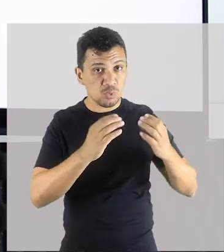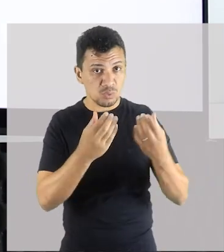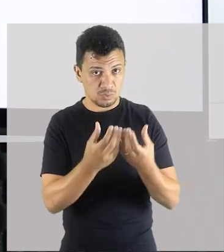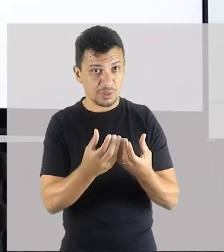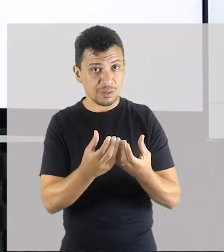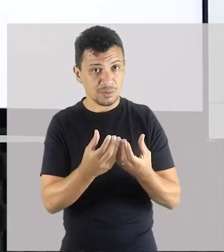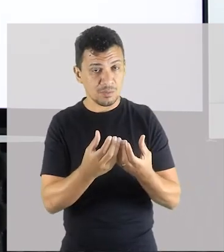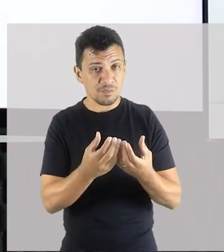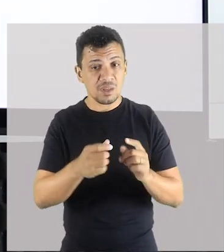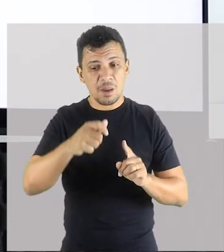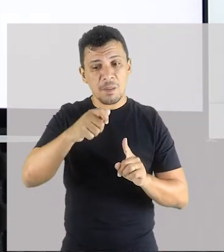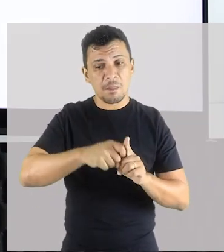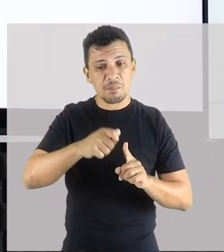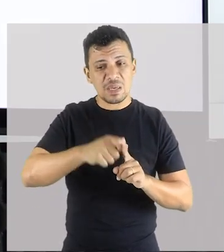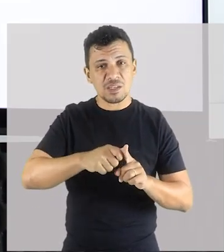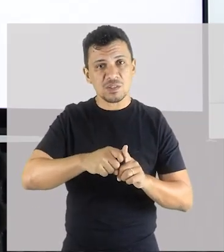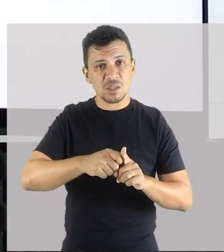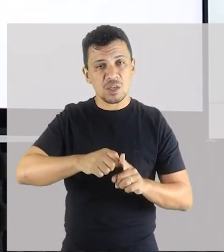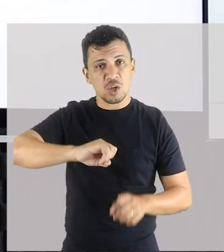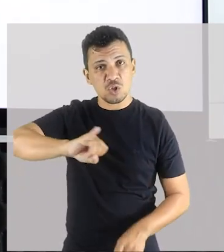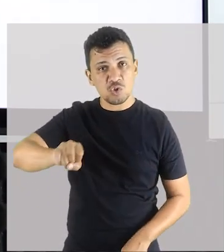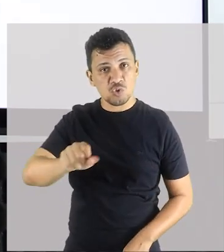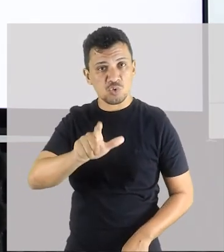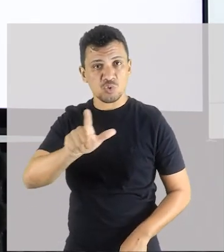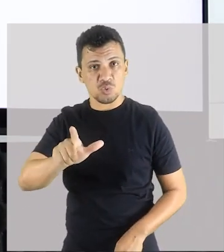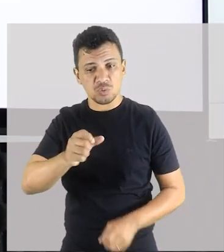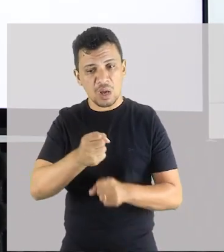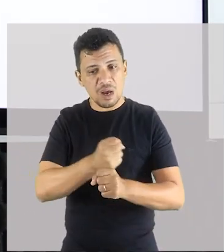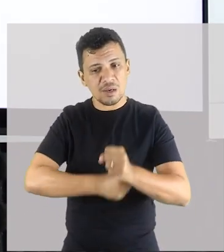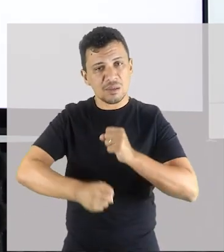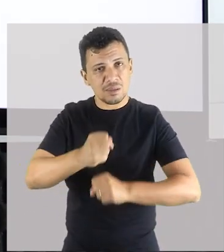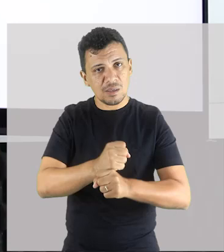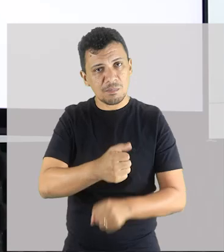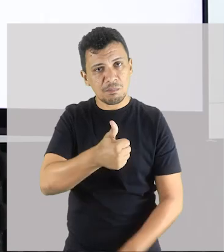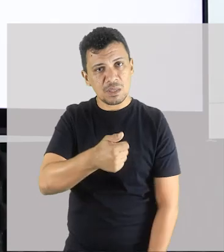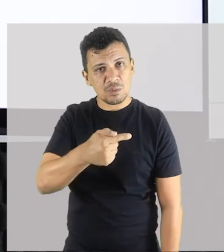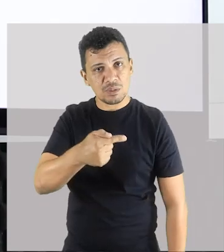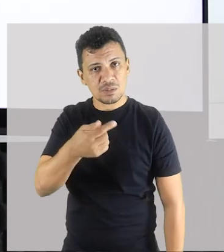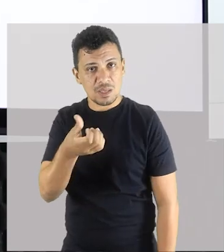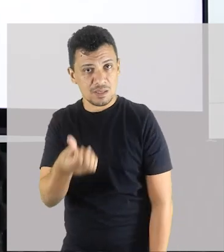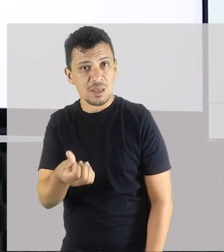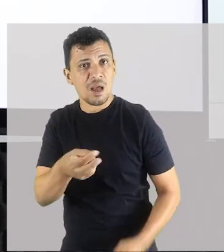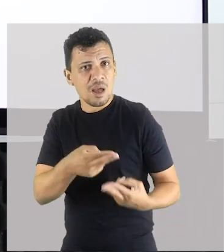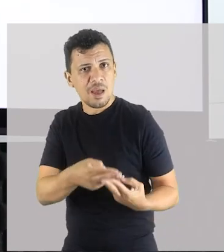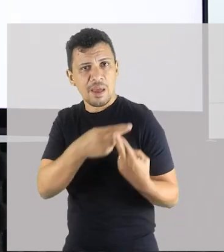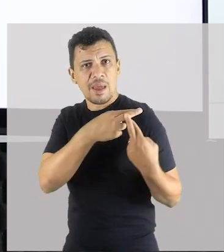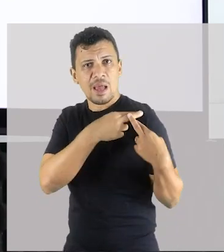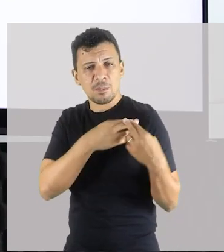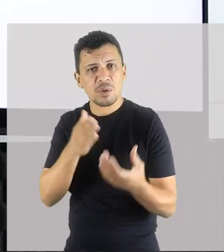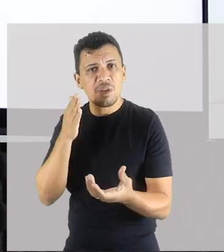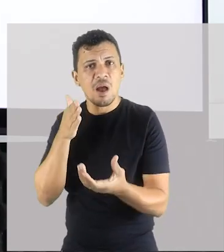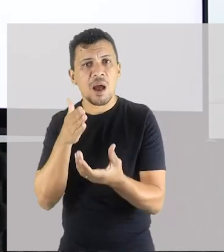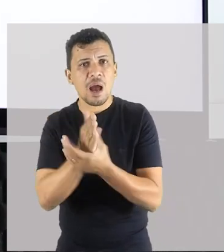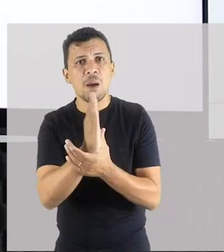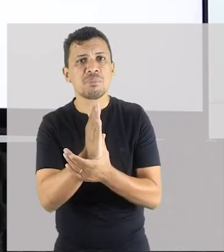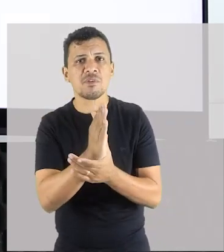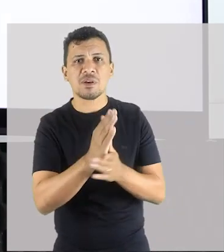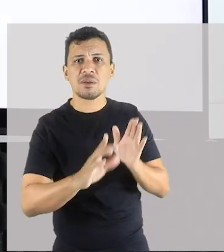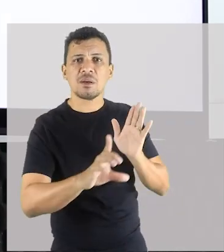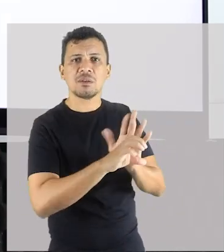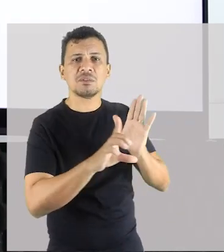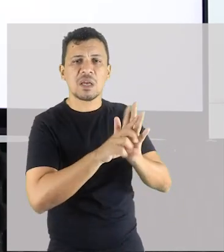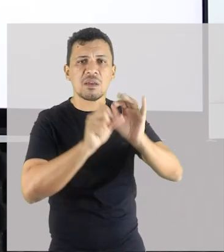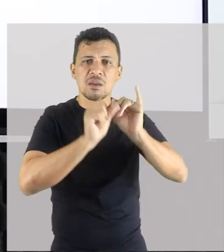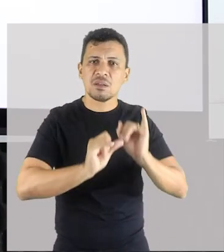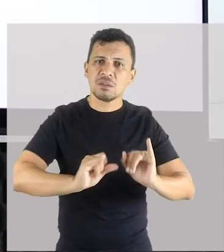Filadélfia, em julho de 1776, foi responsável pela aprovação da Declaração da Independência. Então,